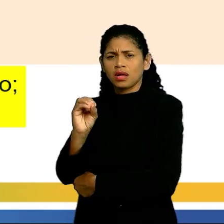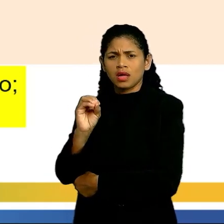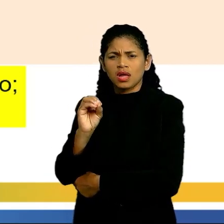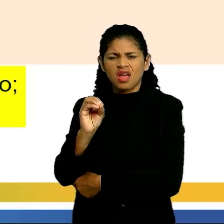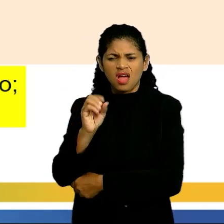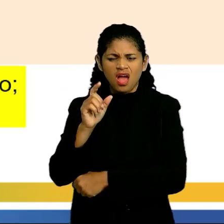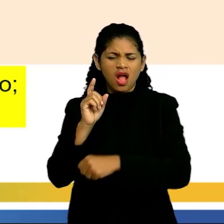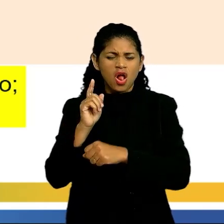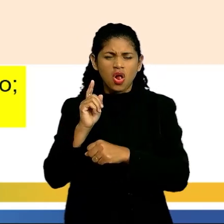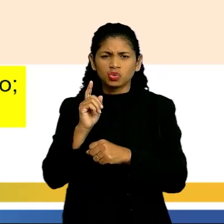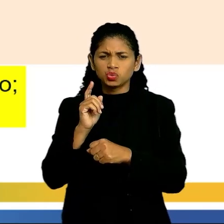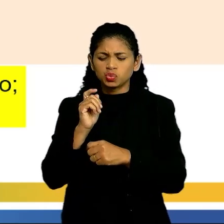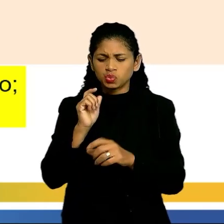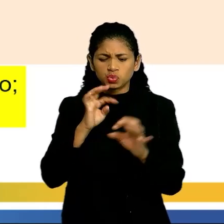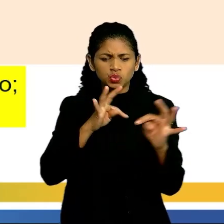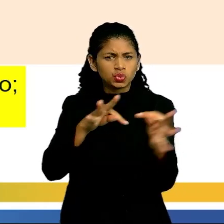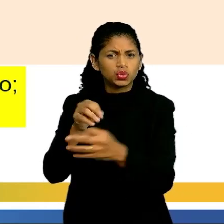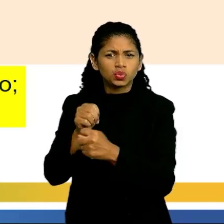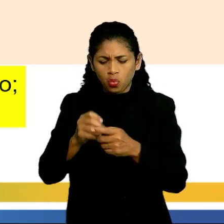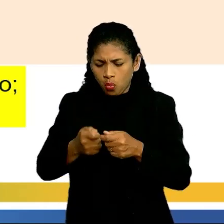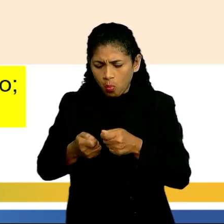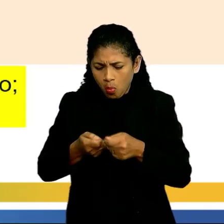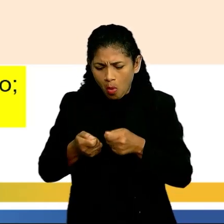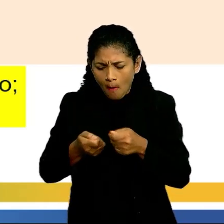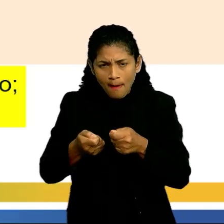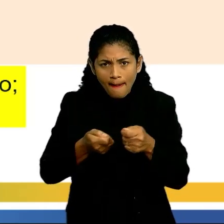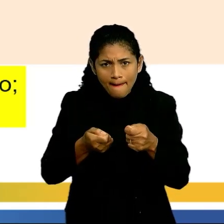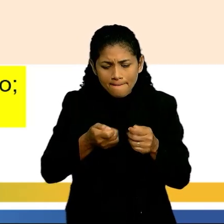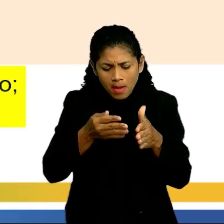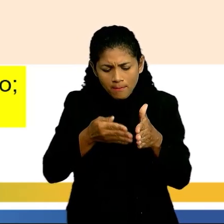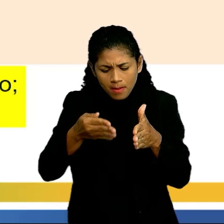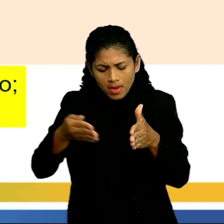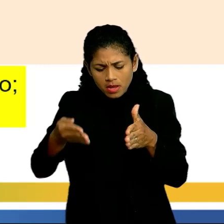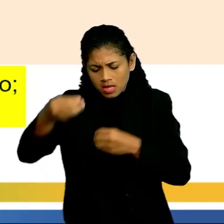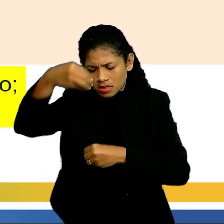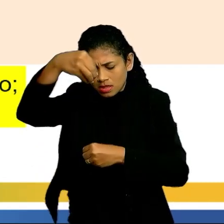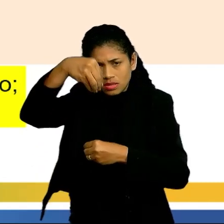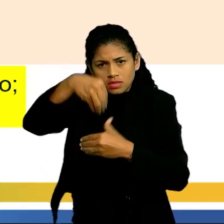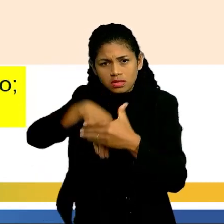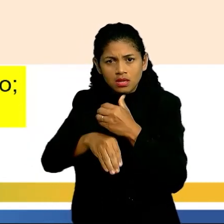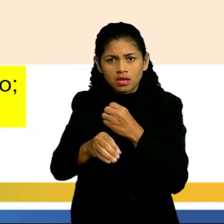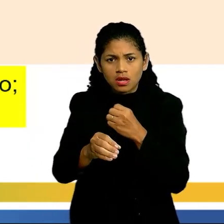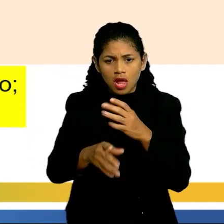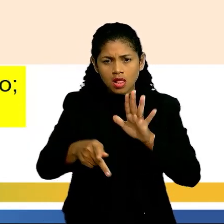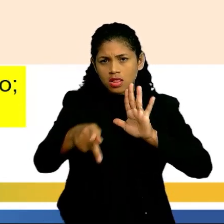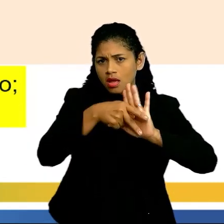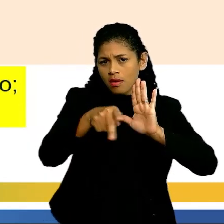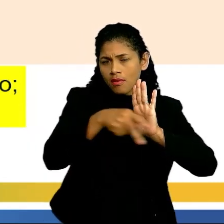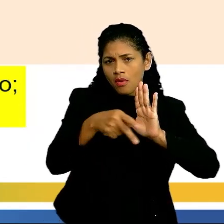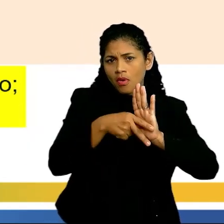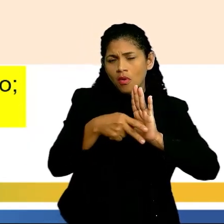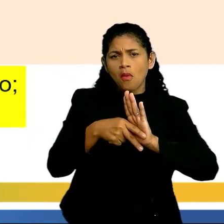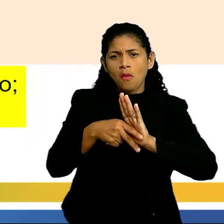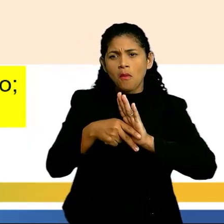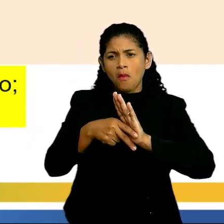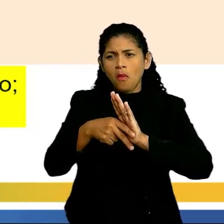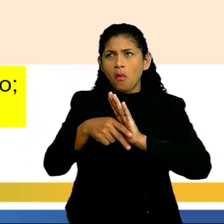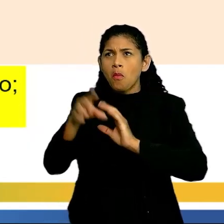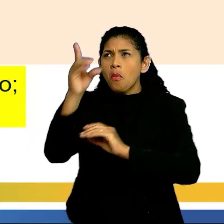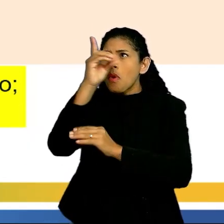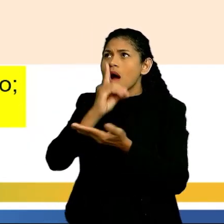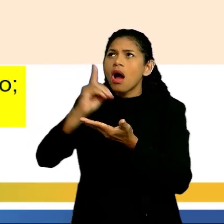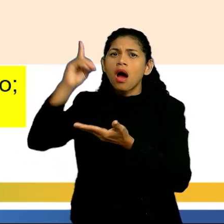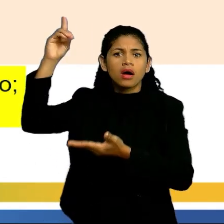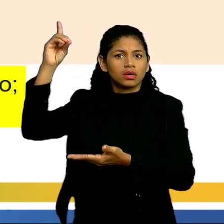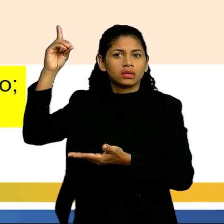está dentro de um plano divino, não tem nada dentro de um plano divino, não tem nada dentro de plano de ninguém. Na verdade, as